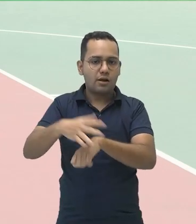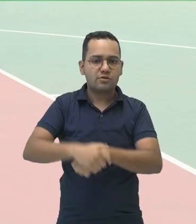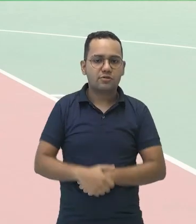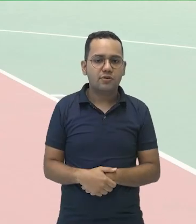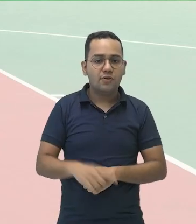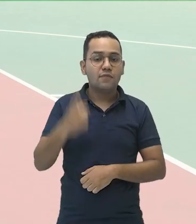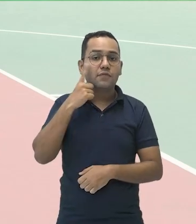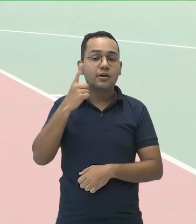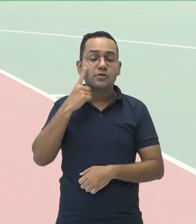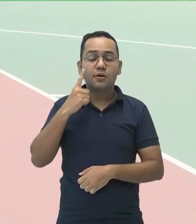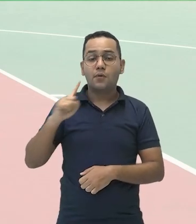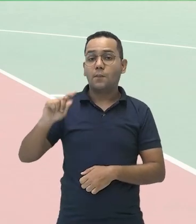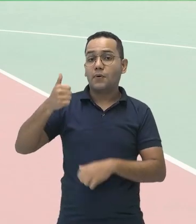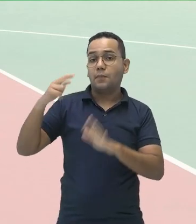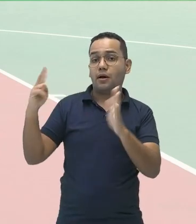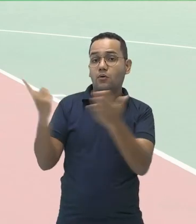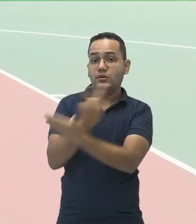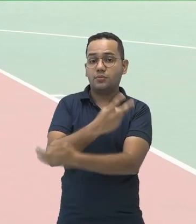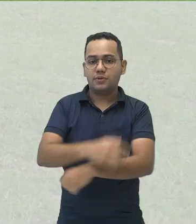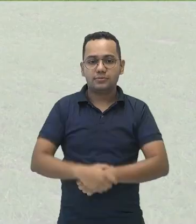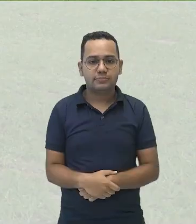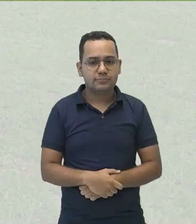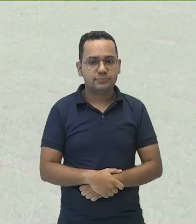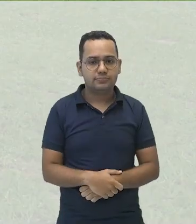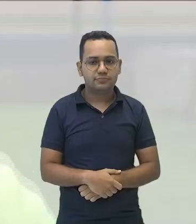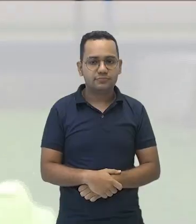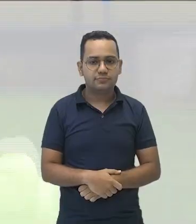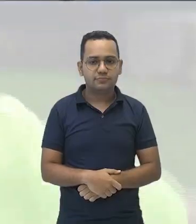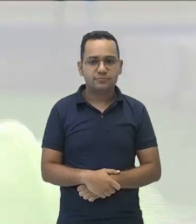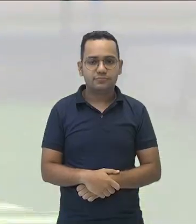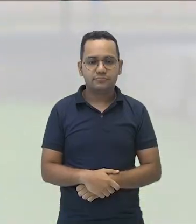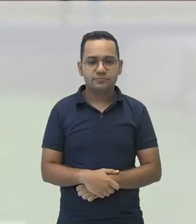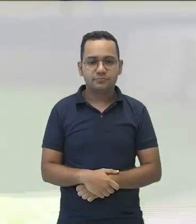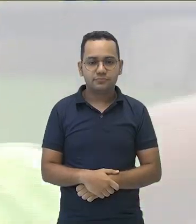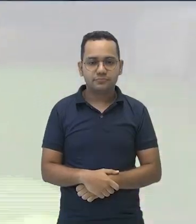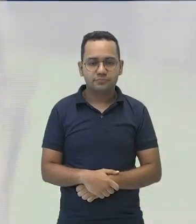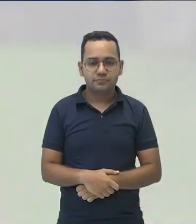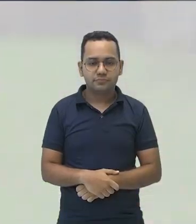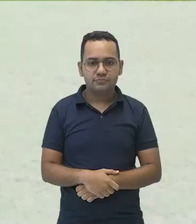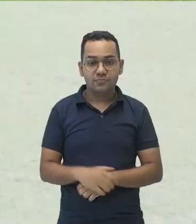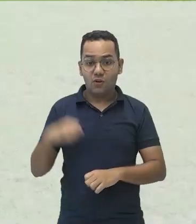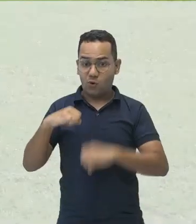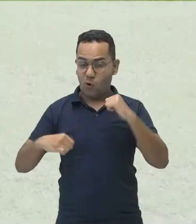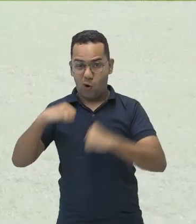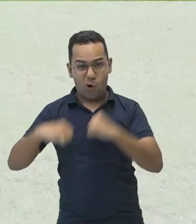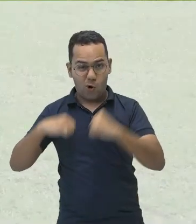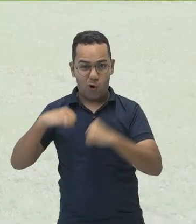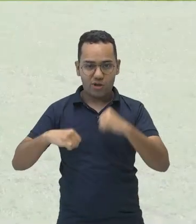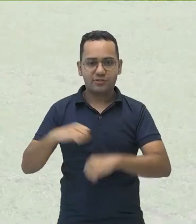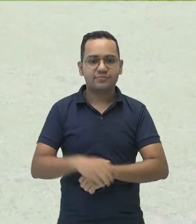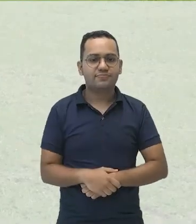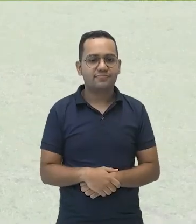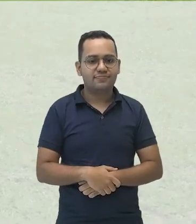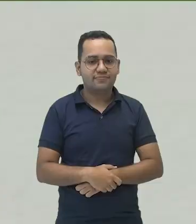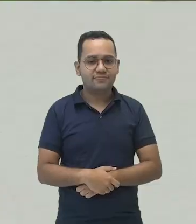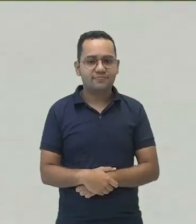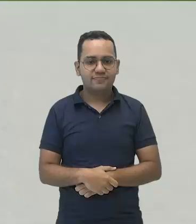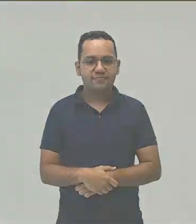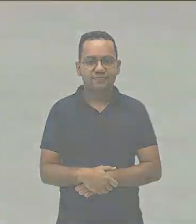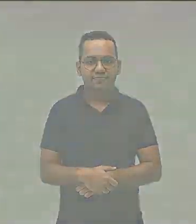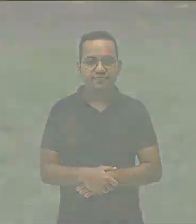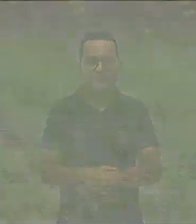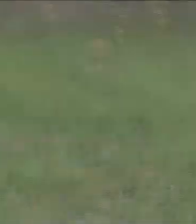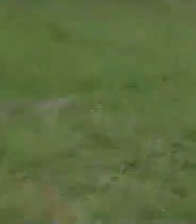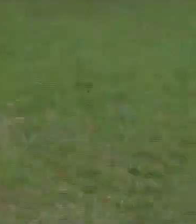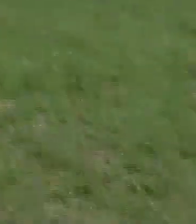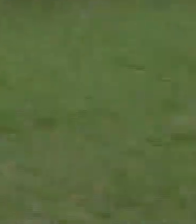primeira situação? Acompanhem o vídeo. Dê, corre que eu vou te pegar!